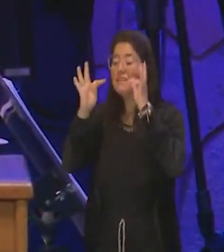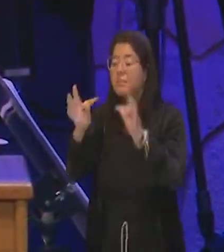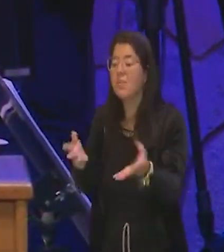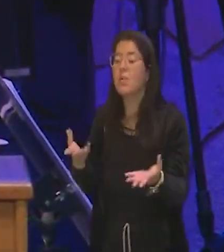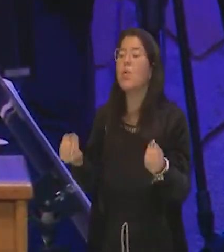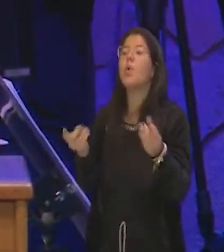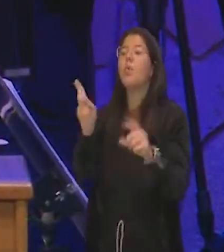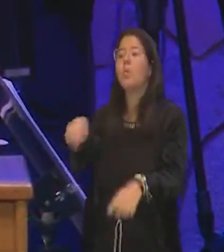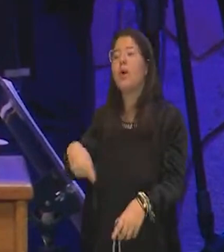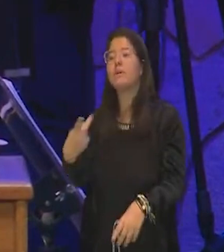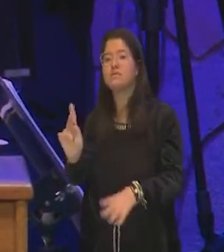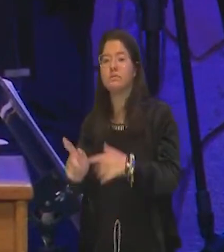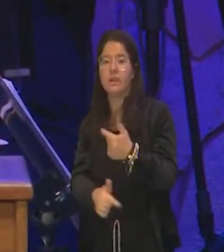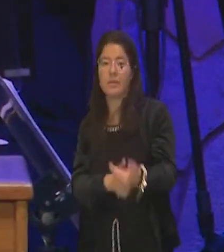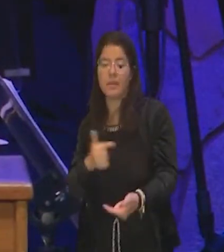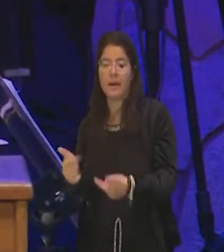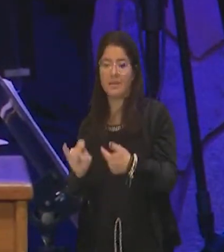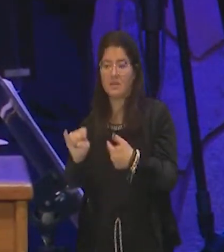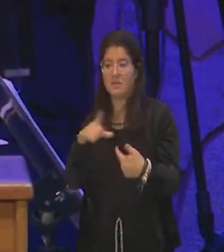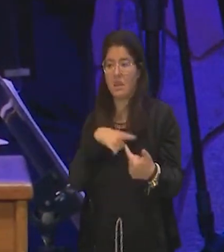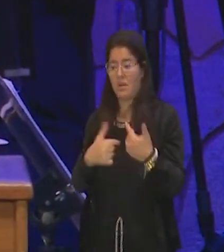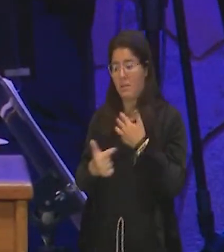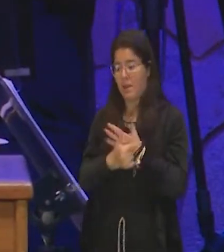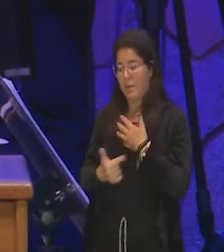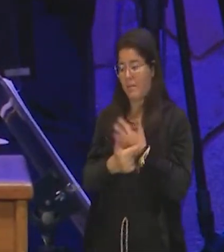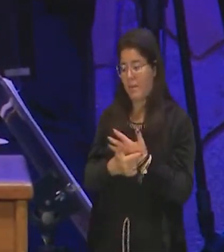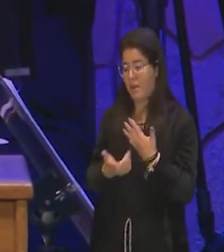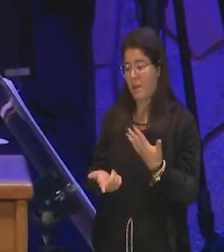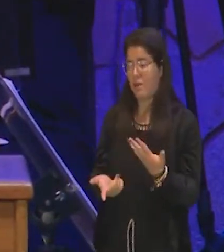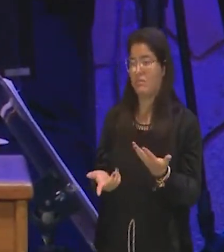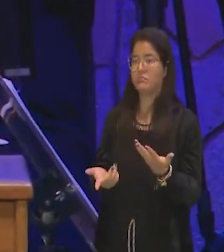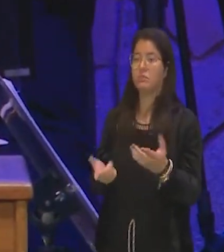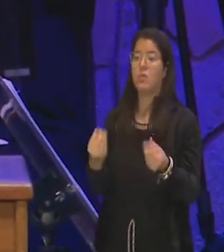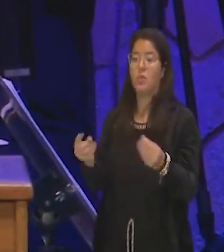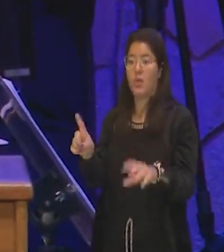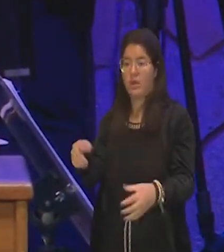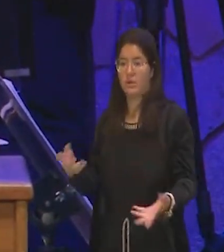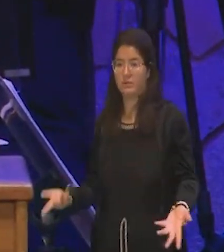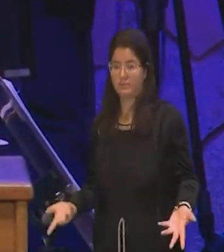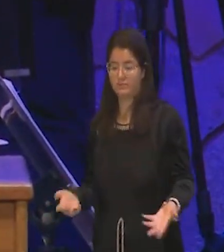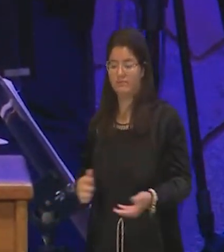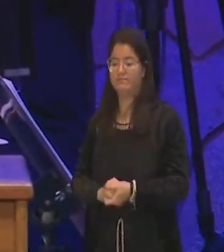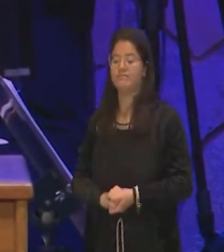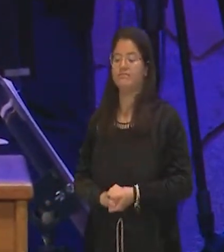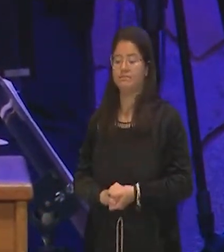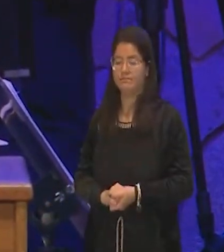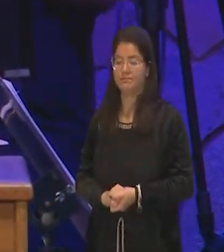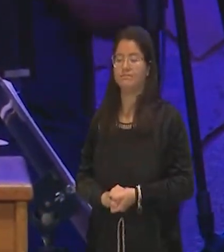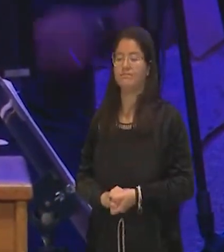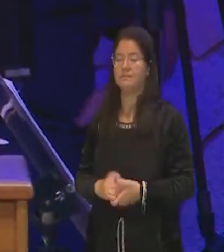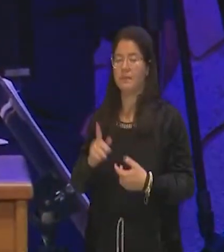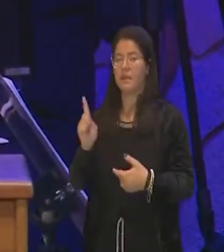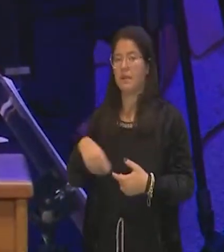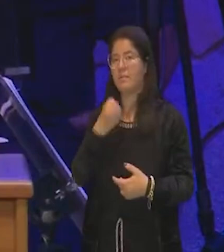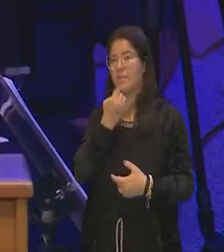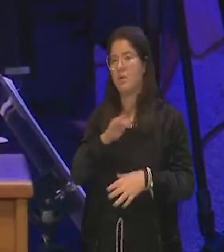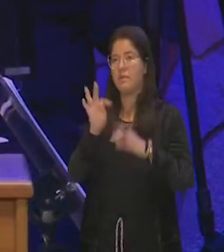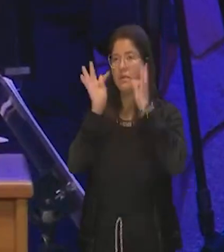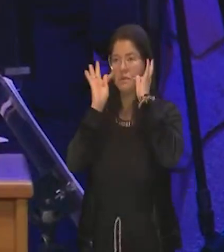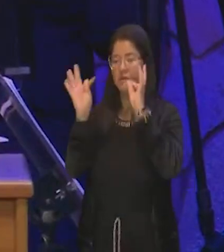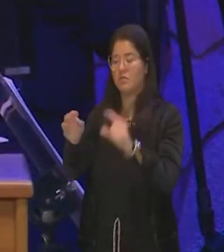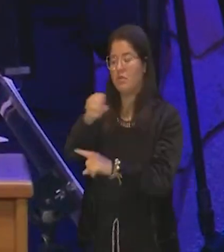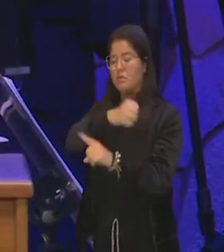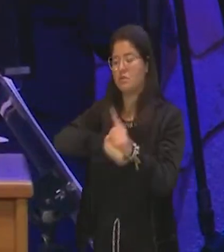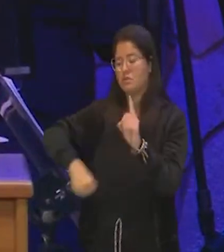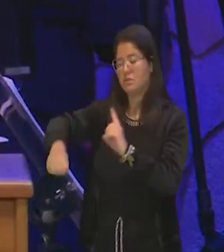se porventura você exerce uma função extra-igreja. Diz respeito ao bom testemunho na sociedade